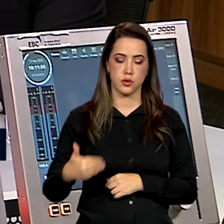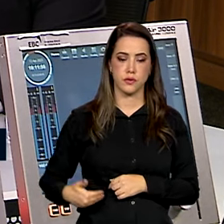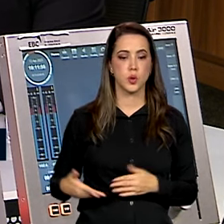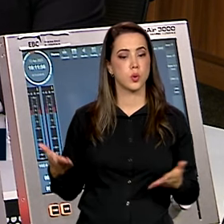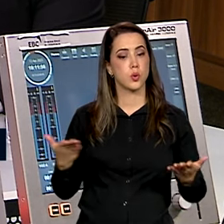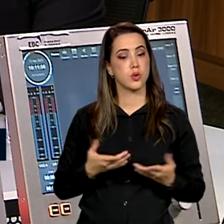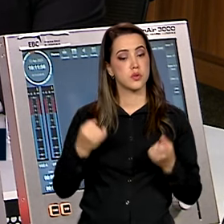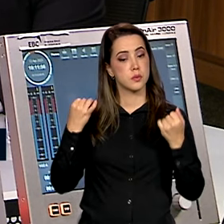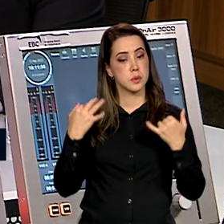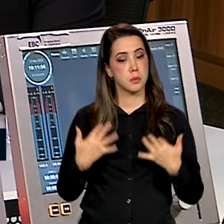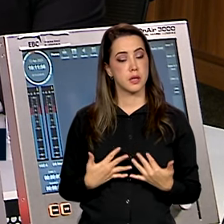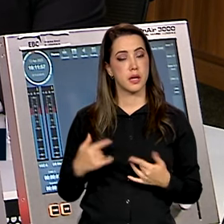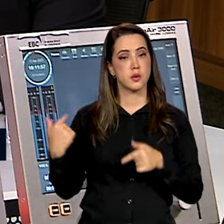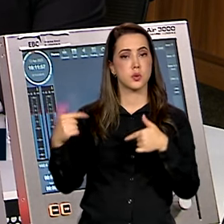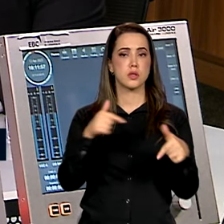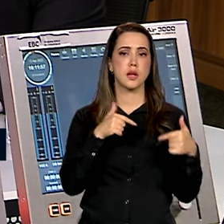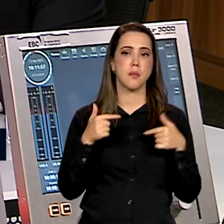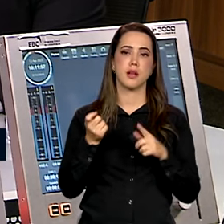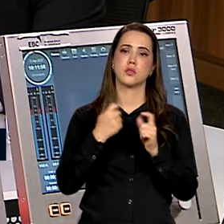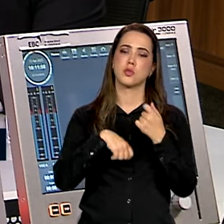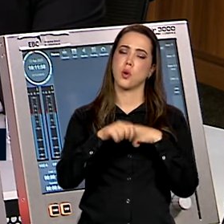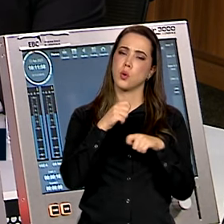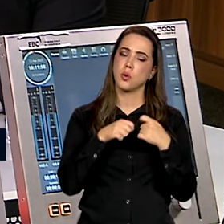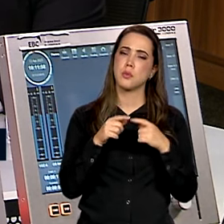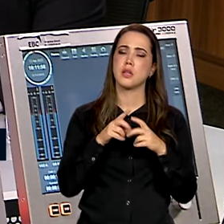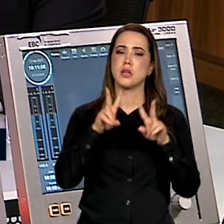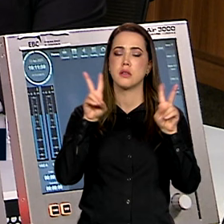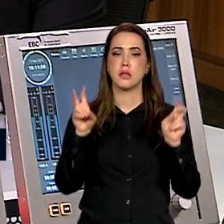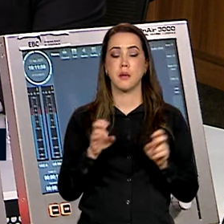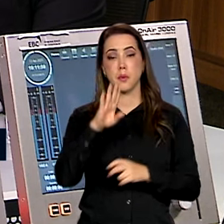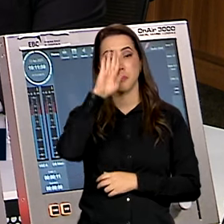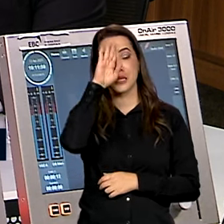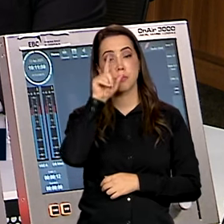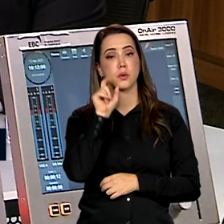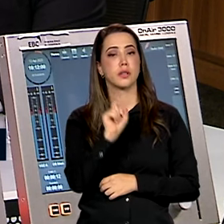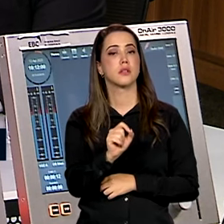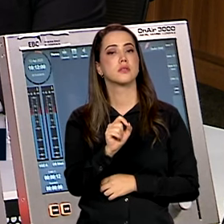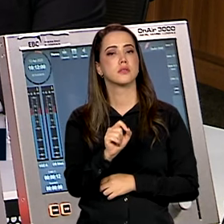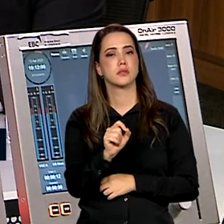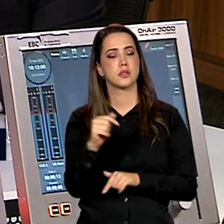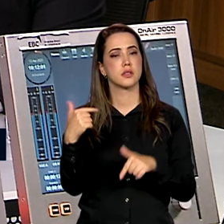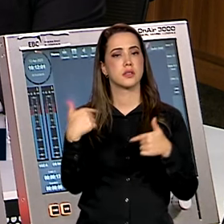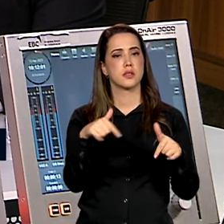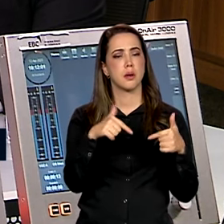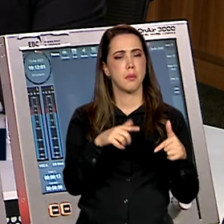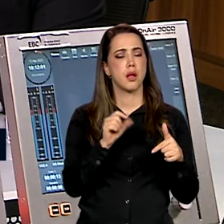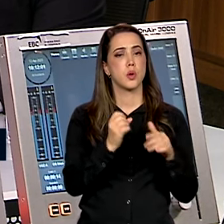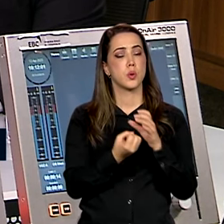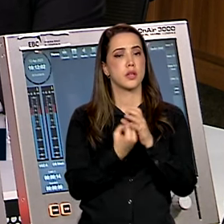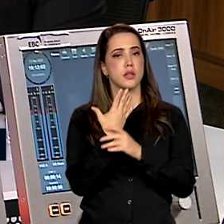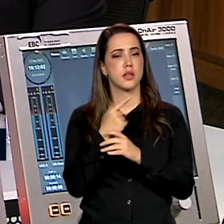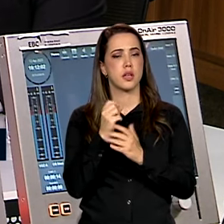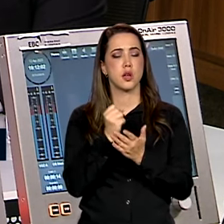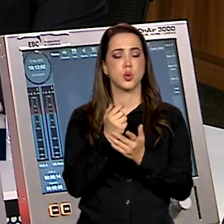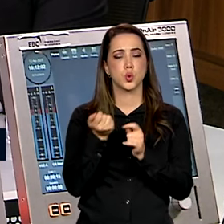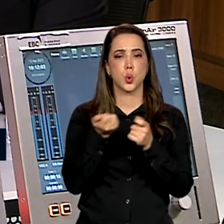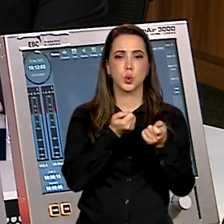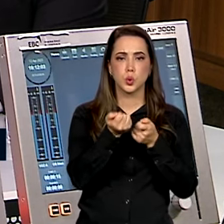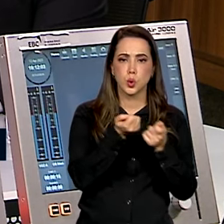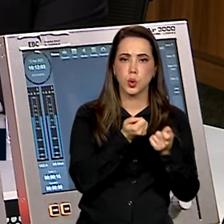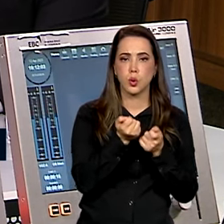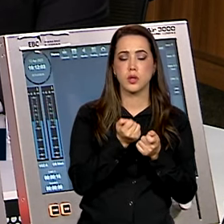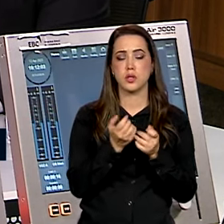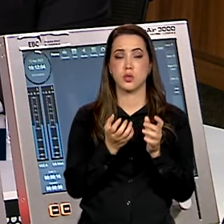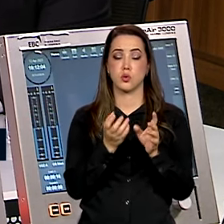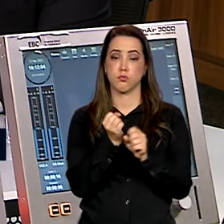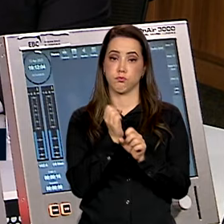Hoje vamos falar sobre as medidas econômicas sendo a principal delas aqui estabelece novas regras para controle das